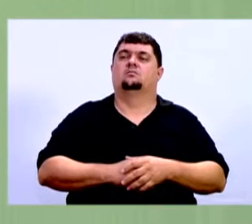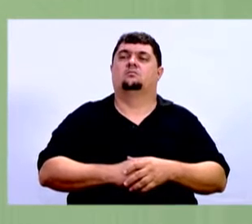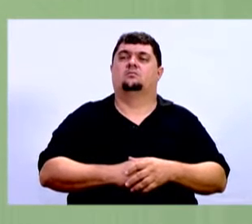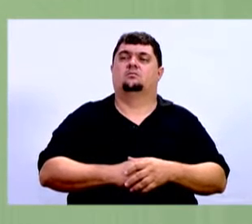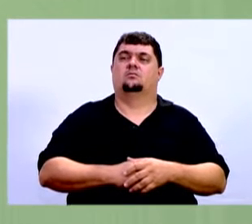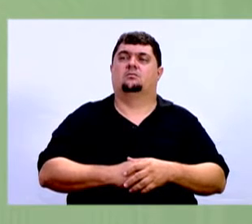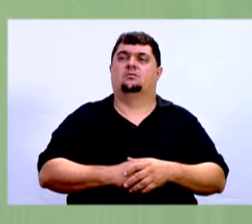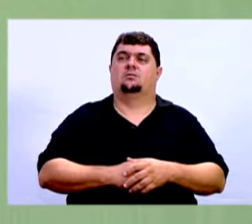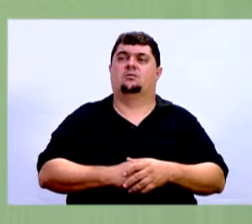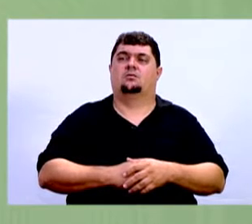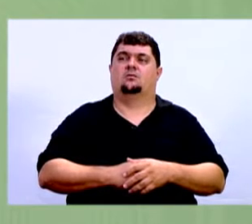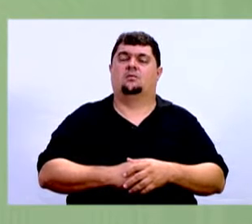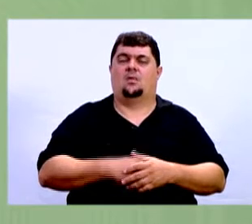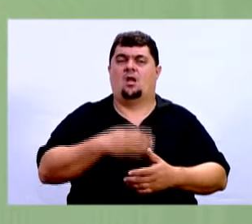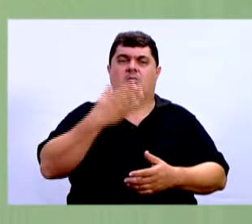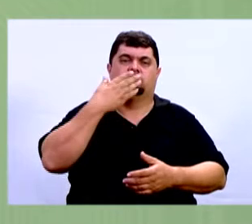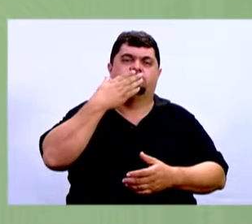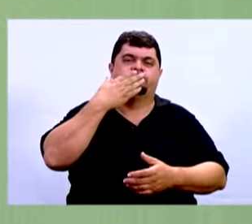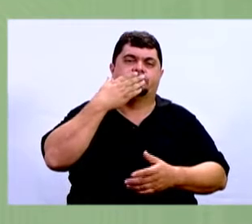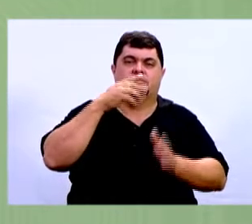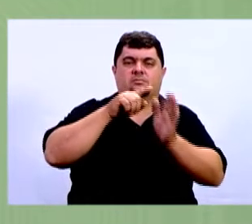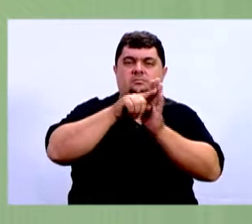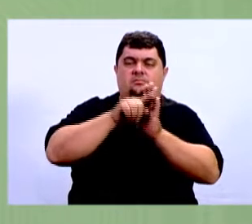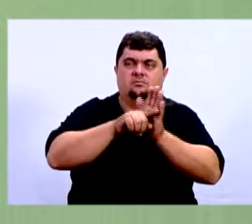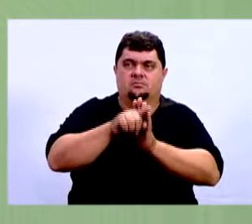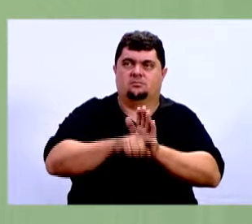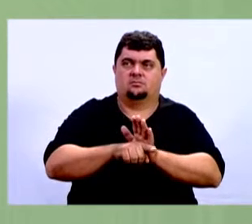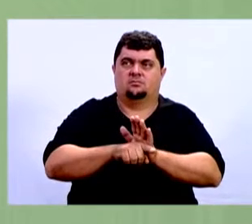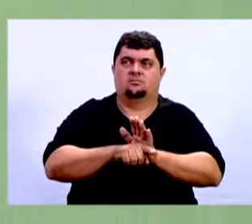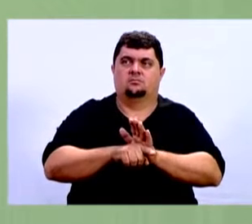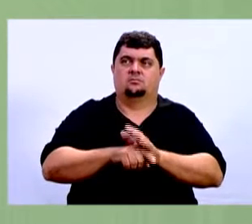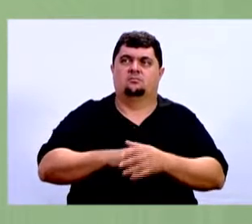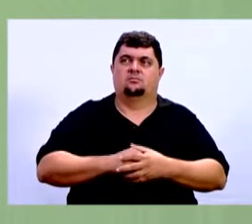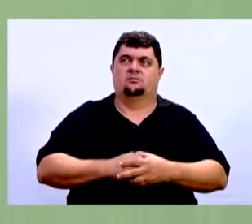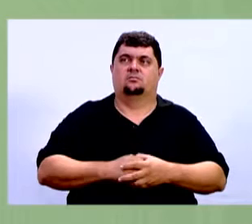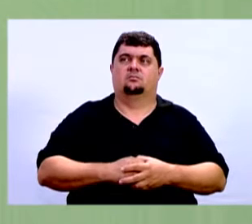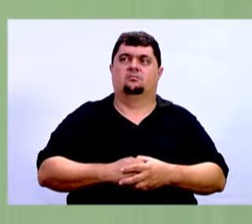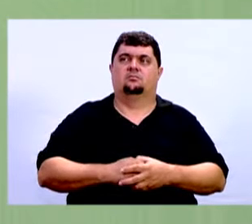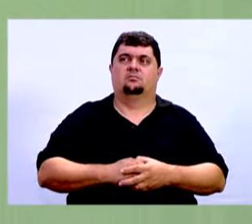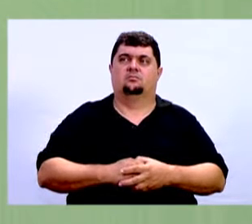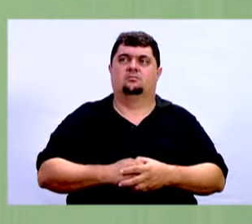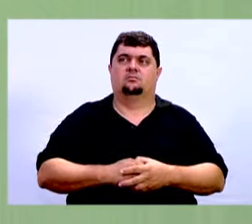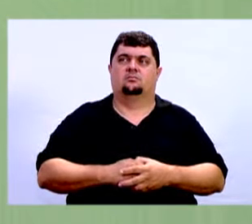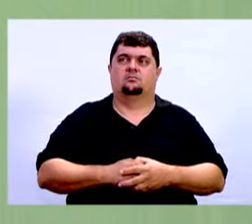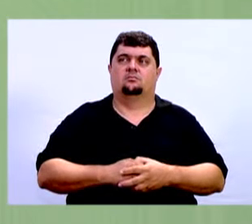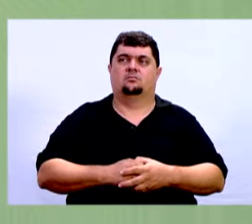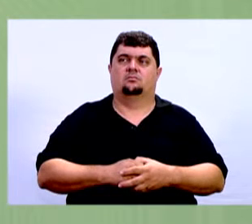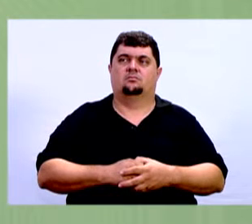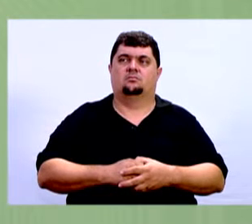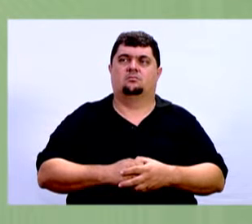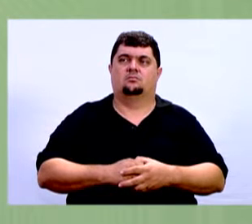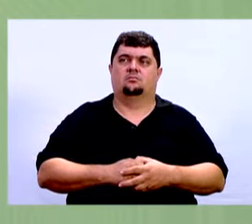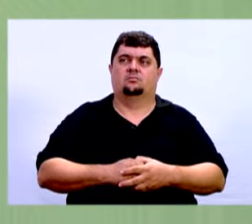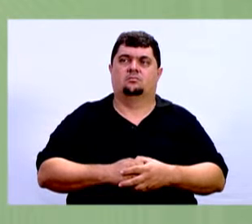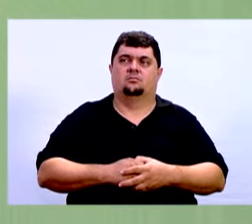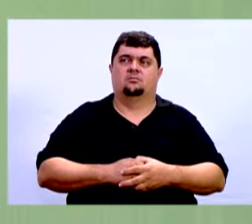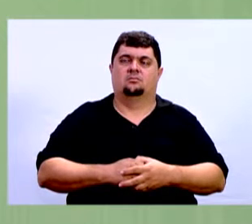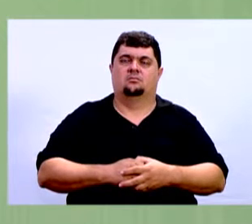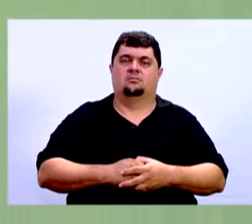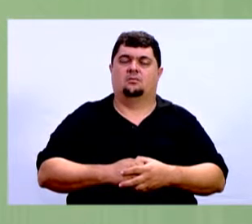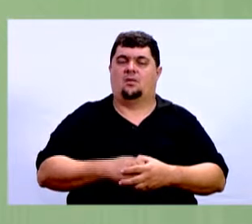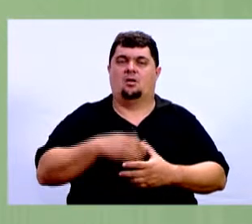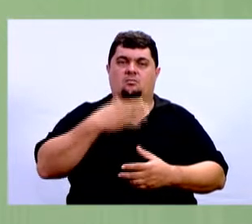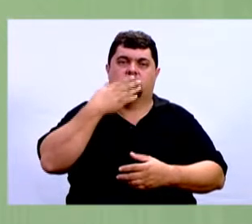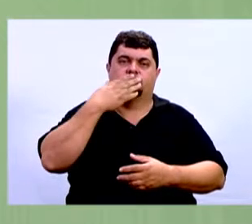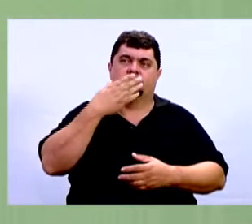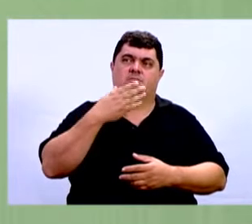aqui a gente tem alguns tipos de pesquisa, e aí tipos de pesquisa, correto? Aí a gente não entrou nessas classificações. Tipos de